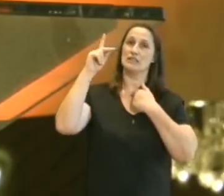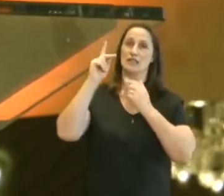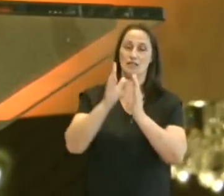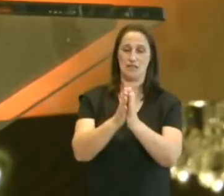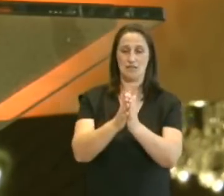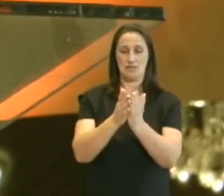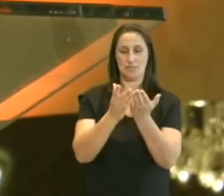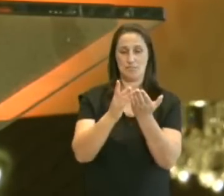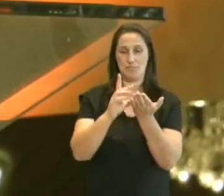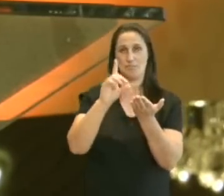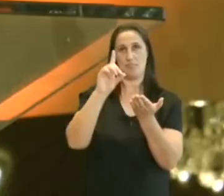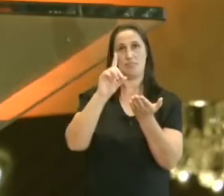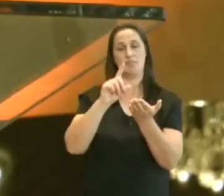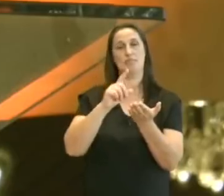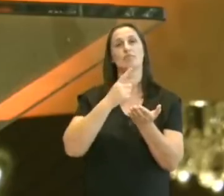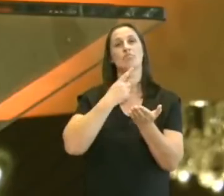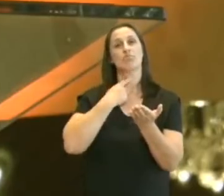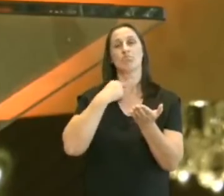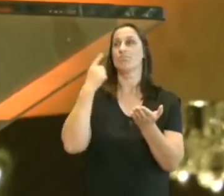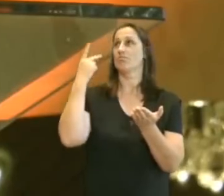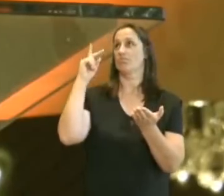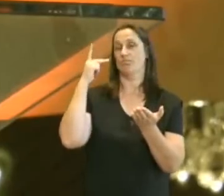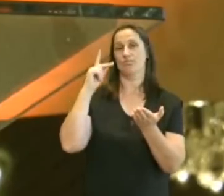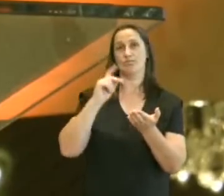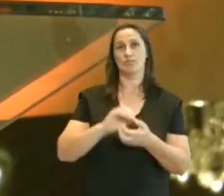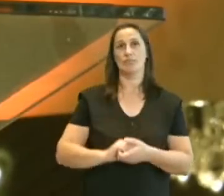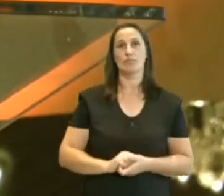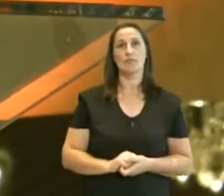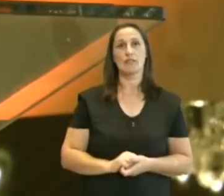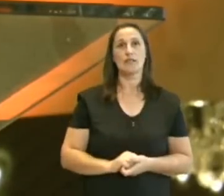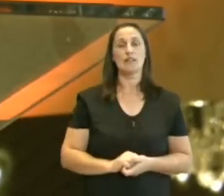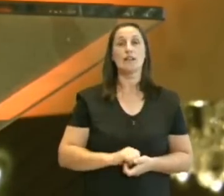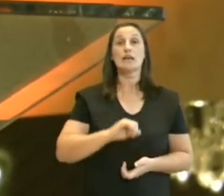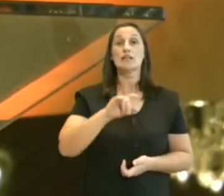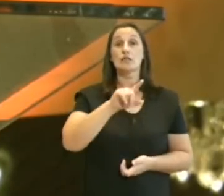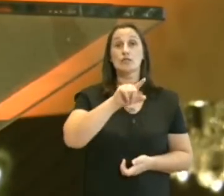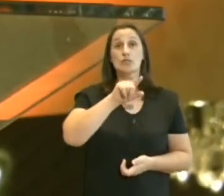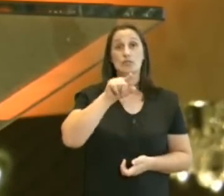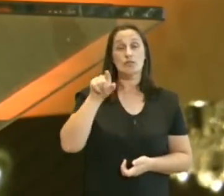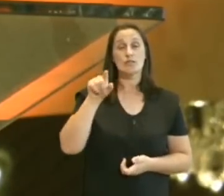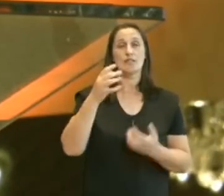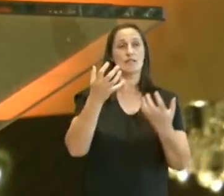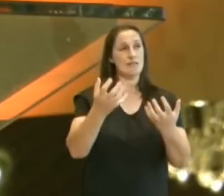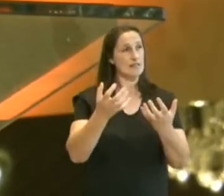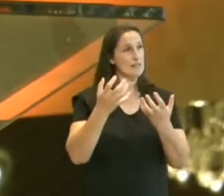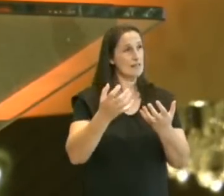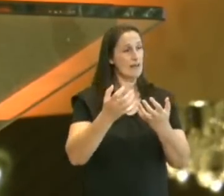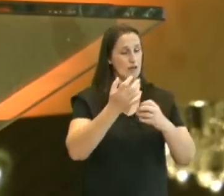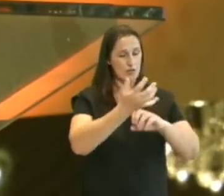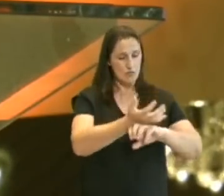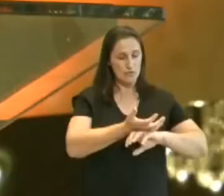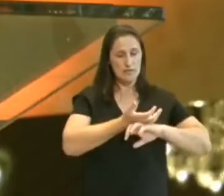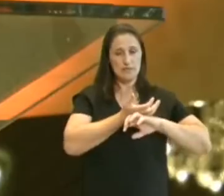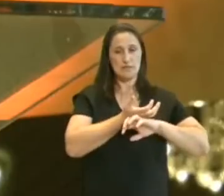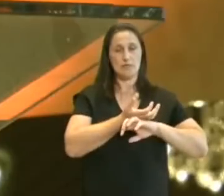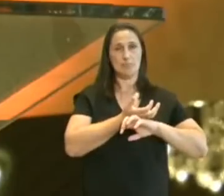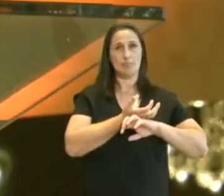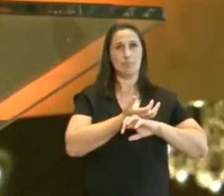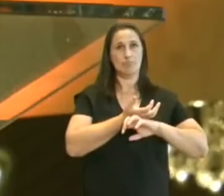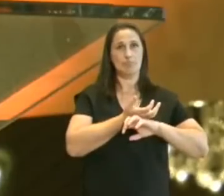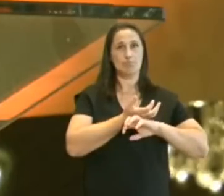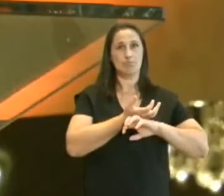Deus. Se você quer sair das suas cinzas, você precisa fazer